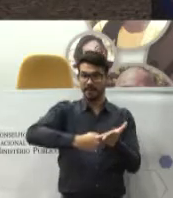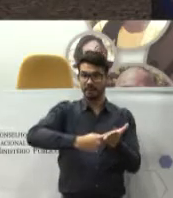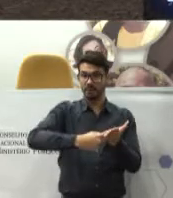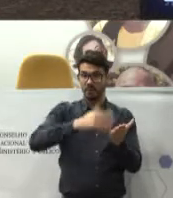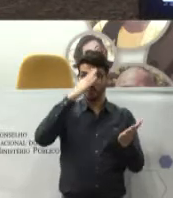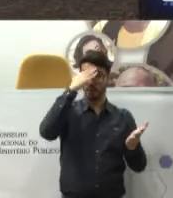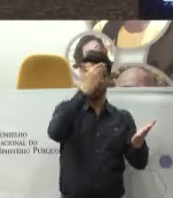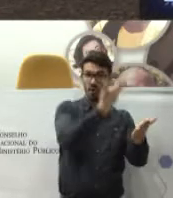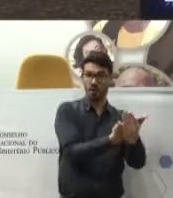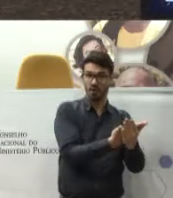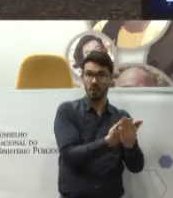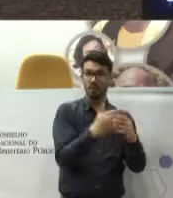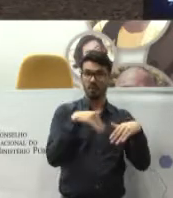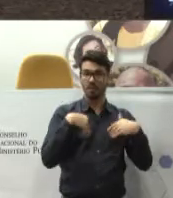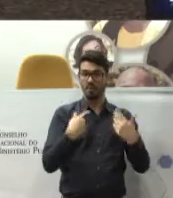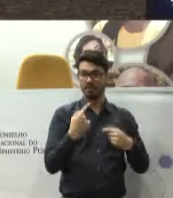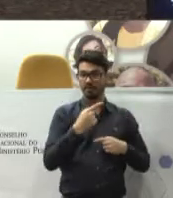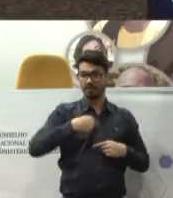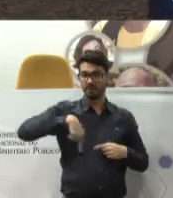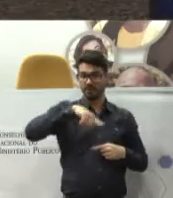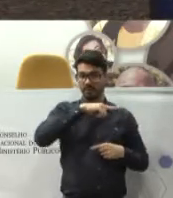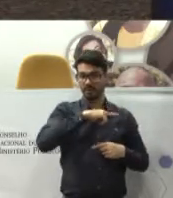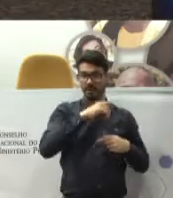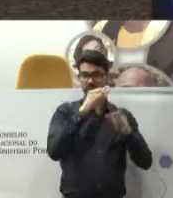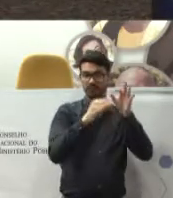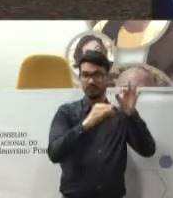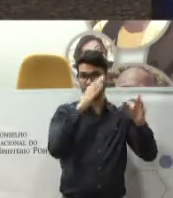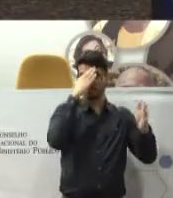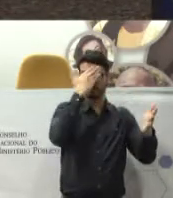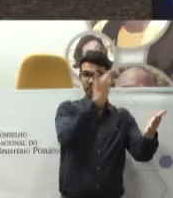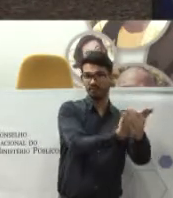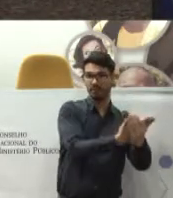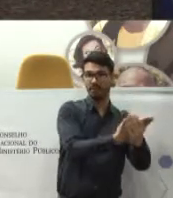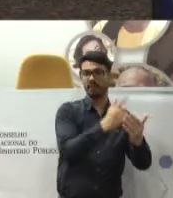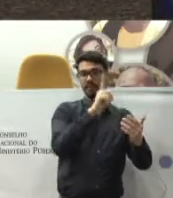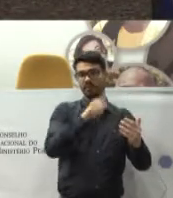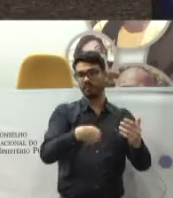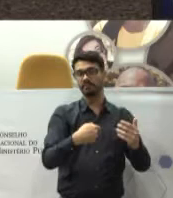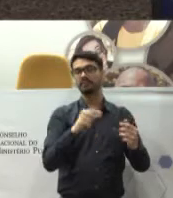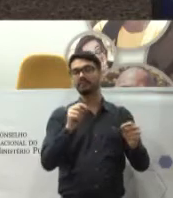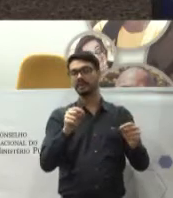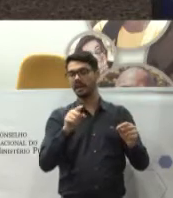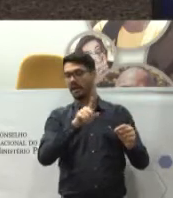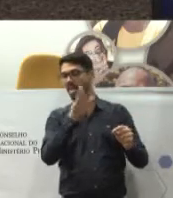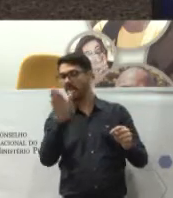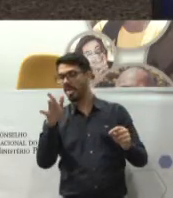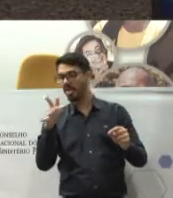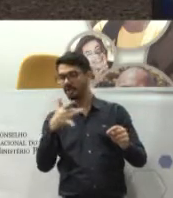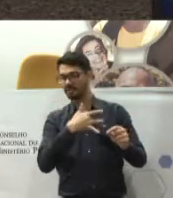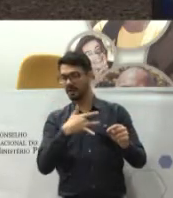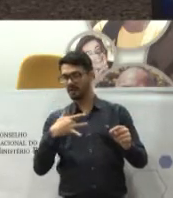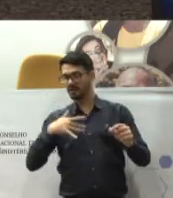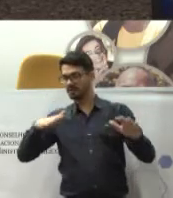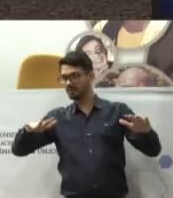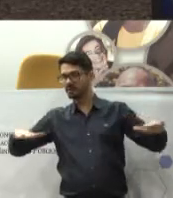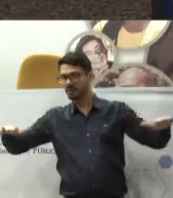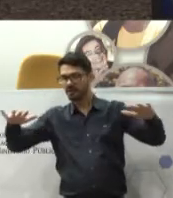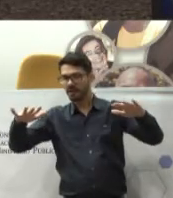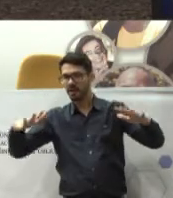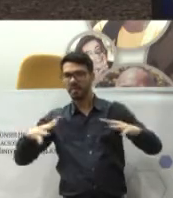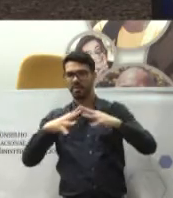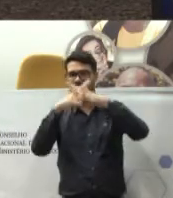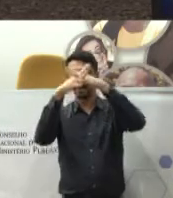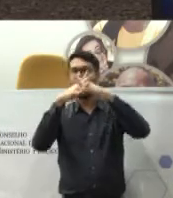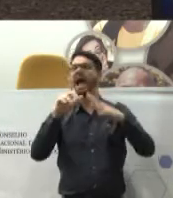nós não nos emanamos entre o sistema de justiça e o sistema de saúde, acabamos criando tensões. Aquela impressão, não, o